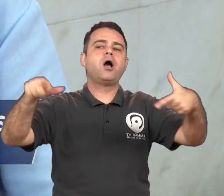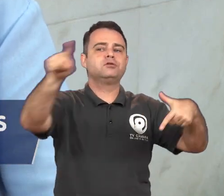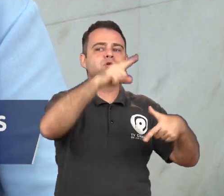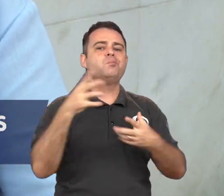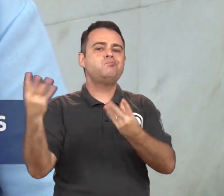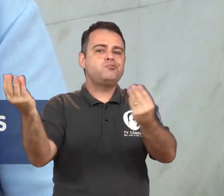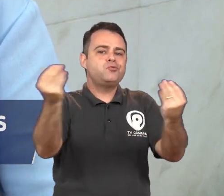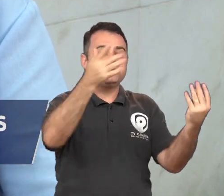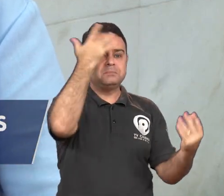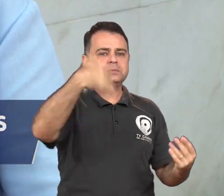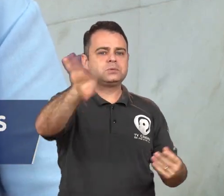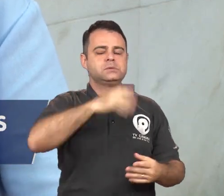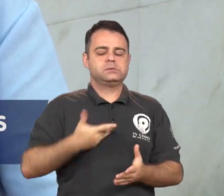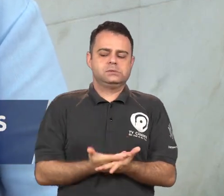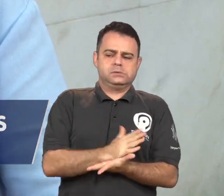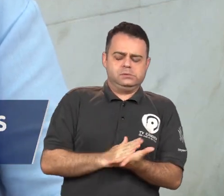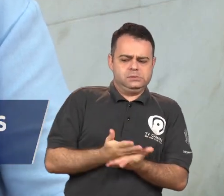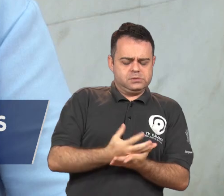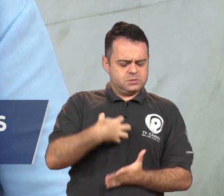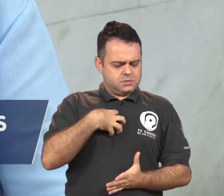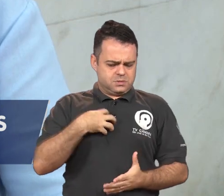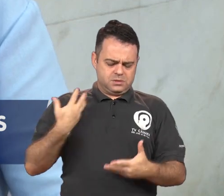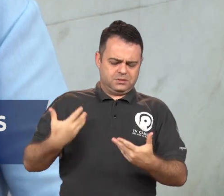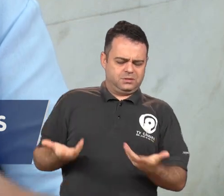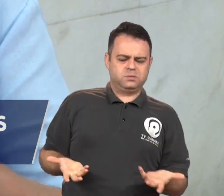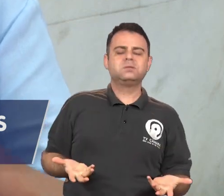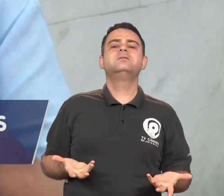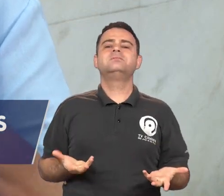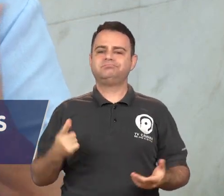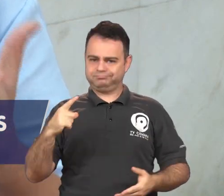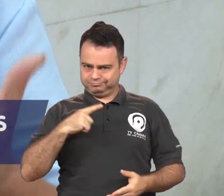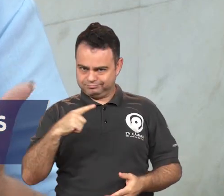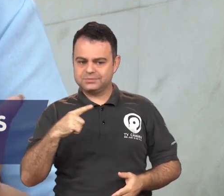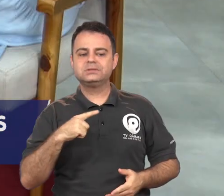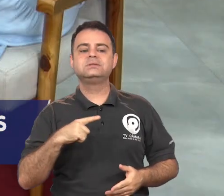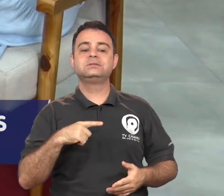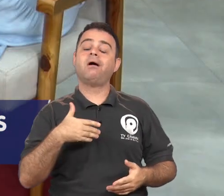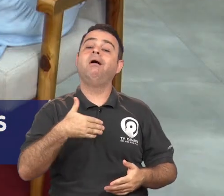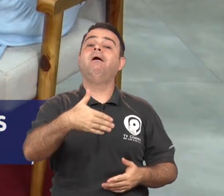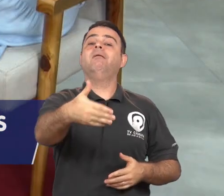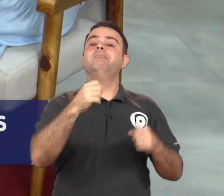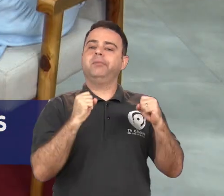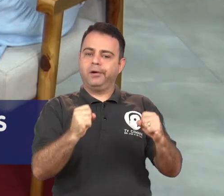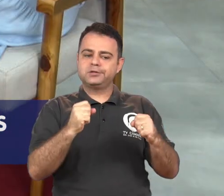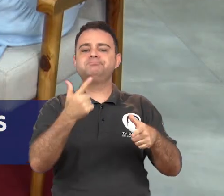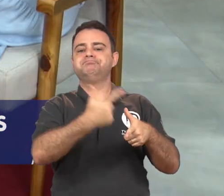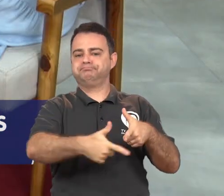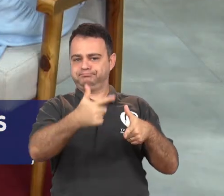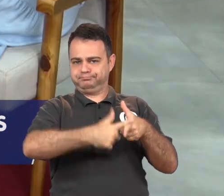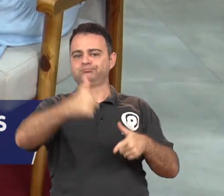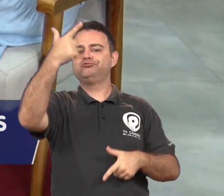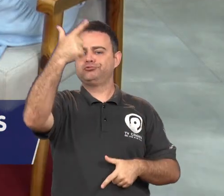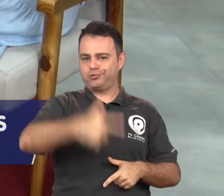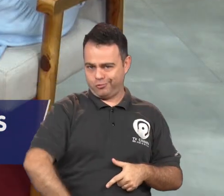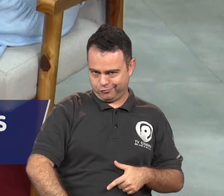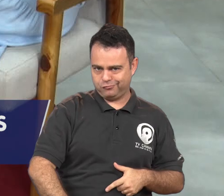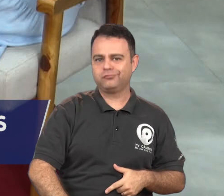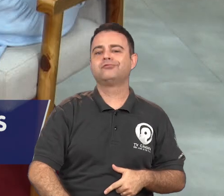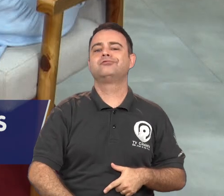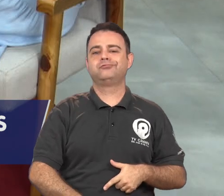mexe muito com as pessoas e acaba levando as pessoas para um outro círculo de vida, que não é o